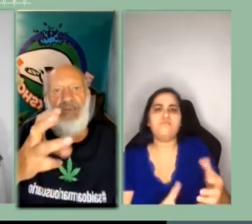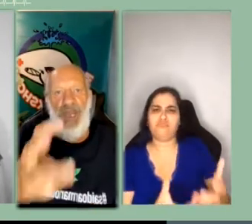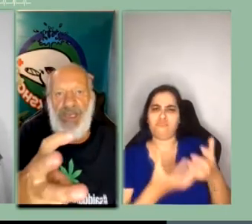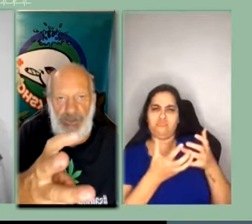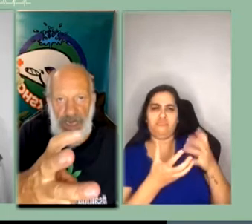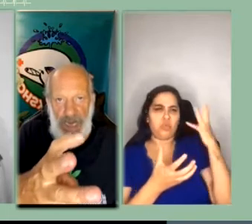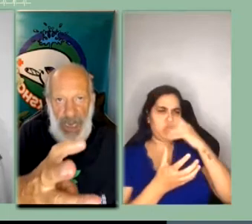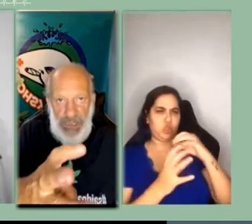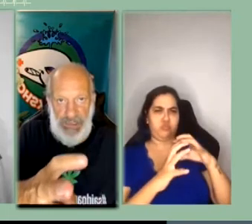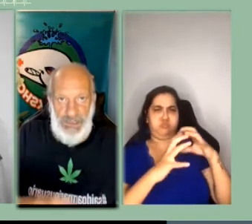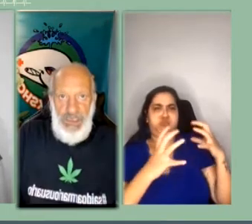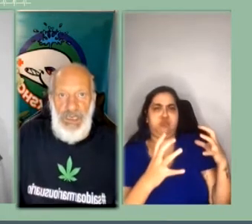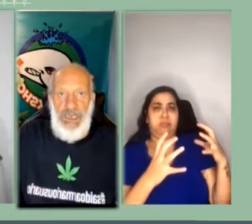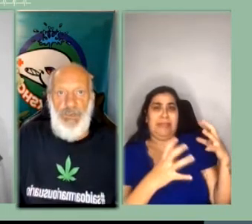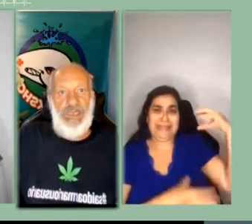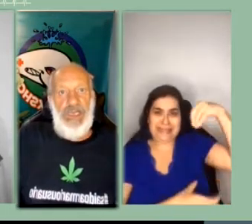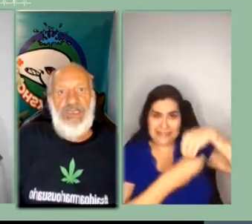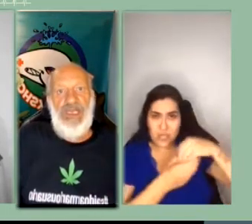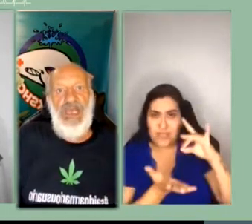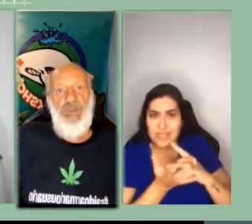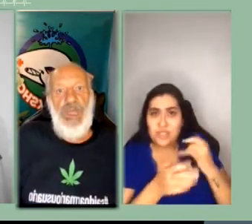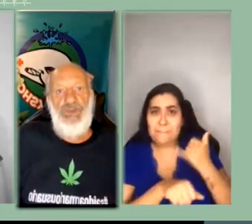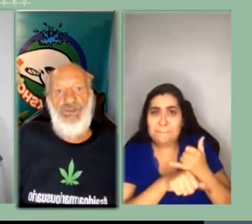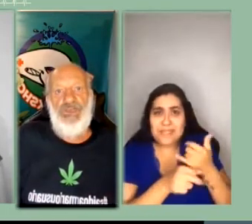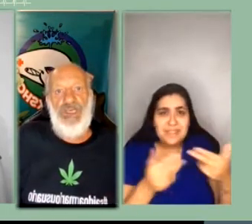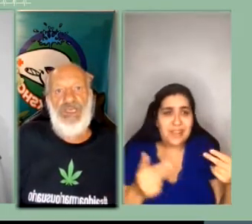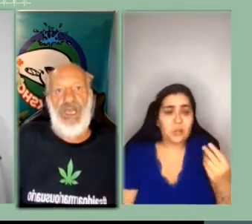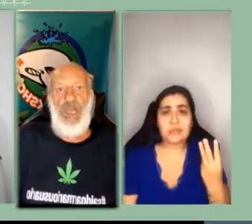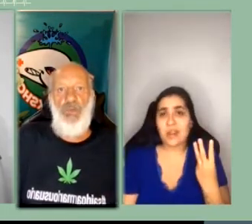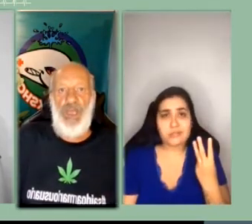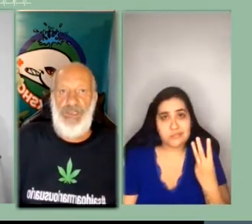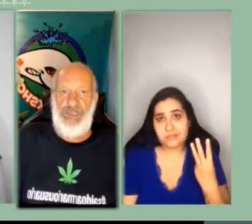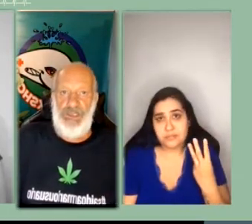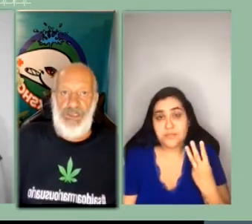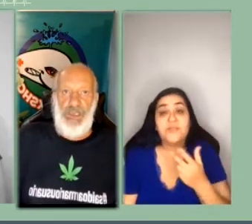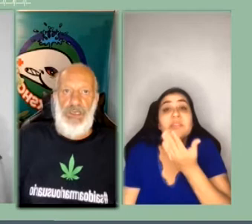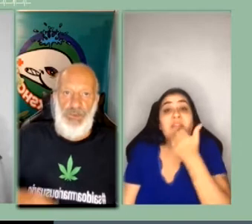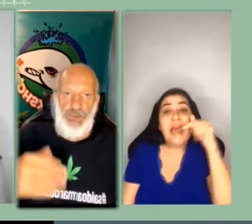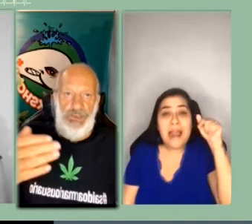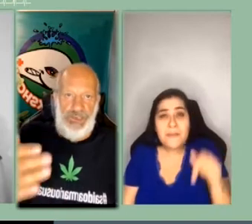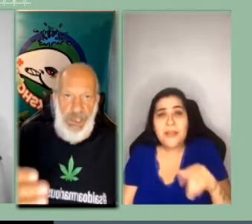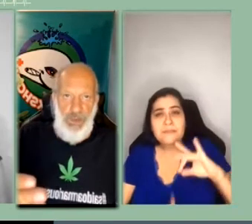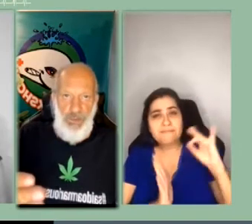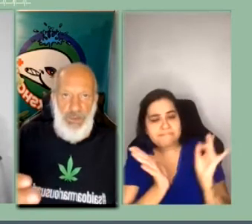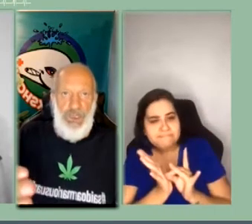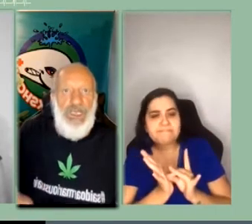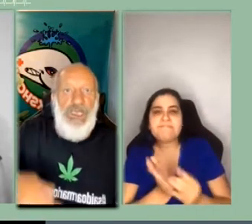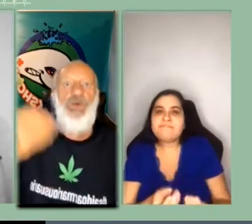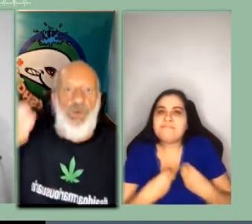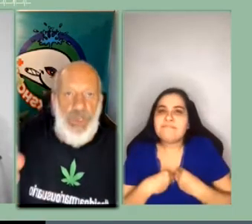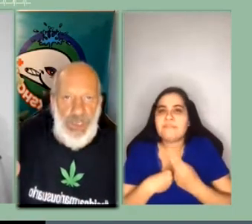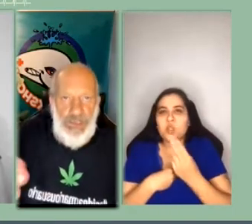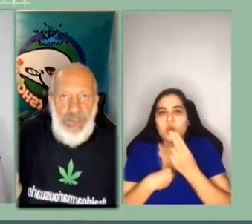ali 3 minerais. E para que esse alimento seja realmente nutrição